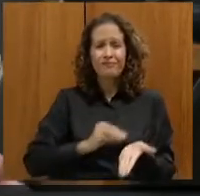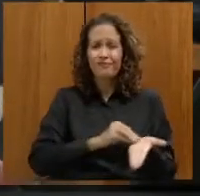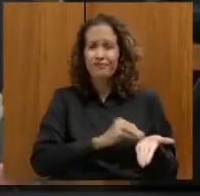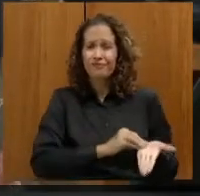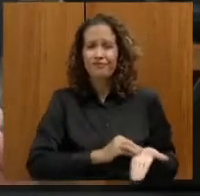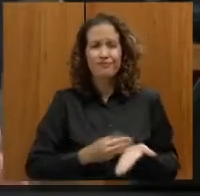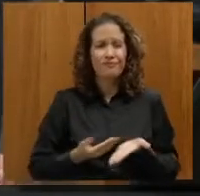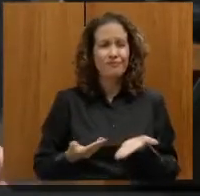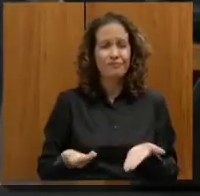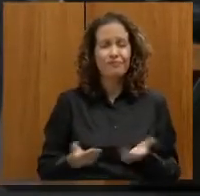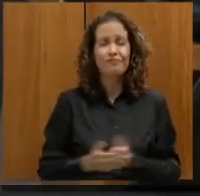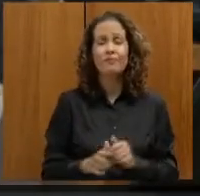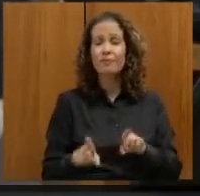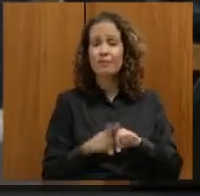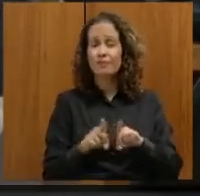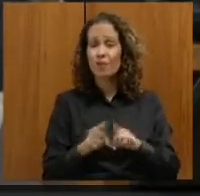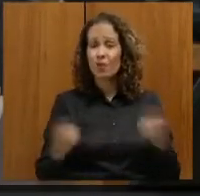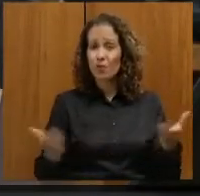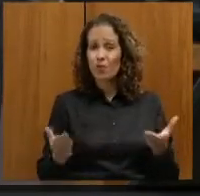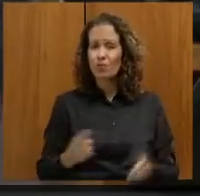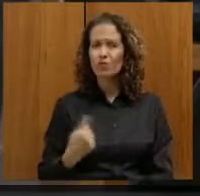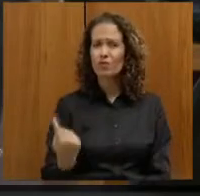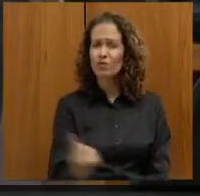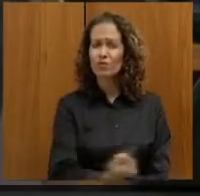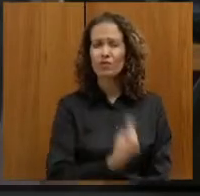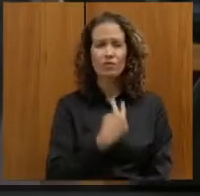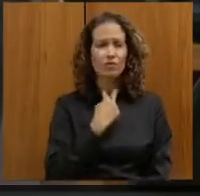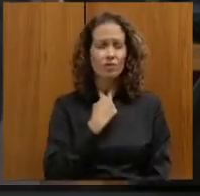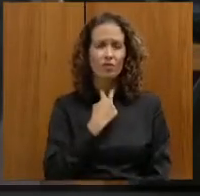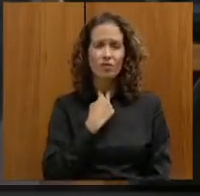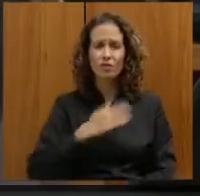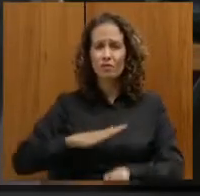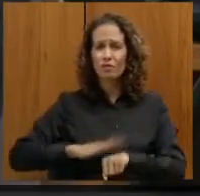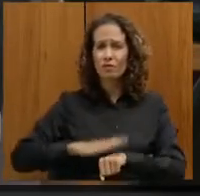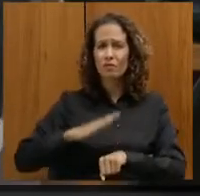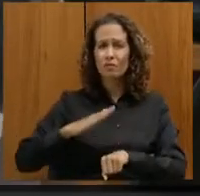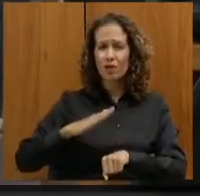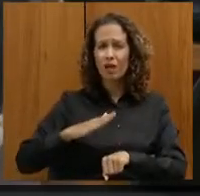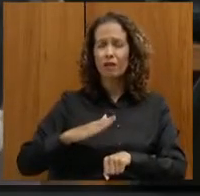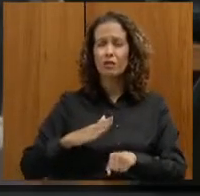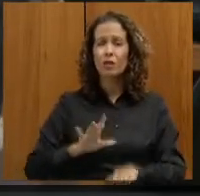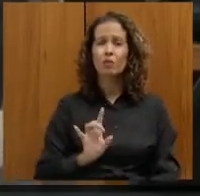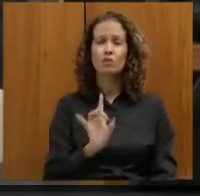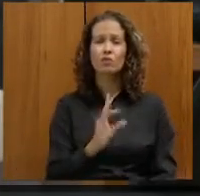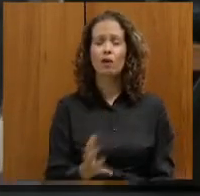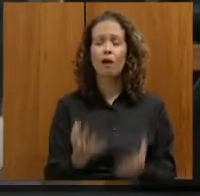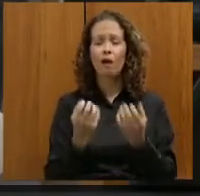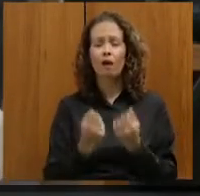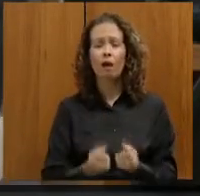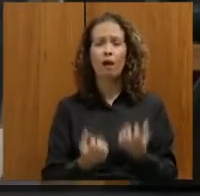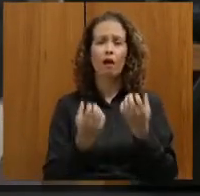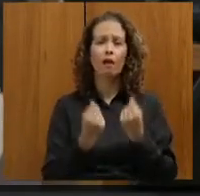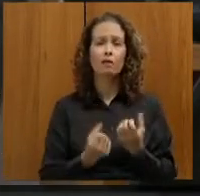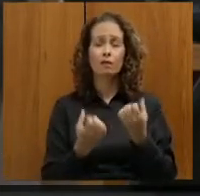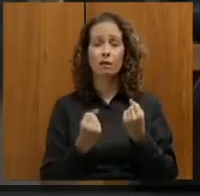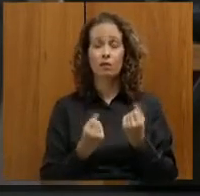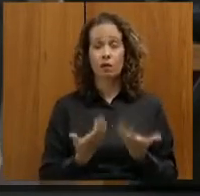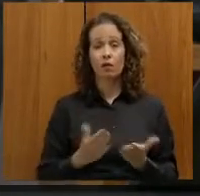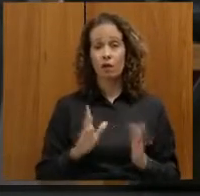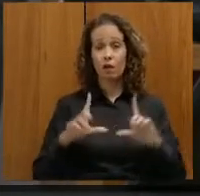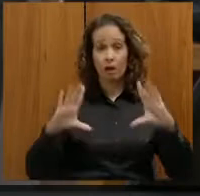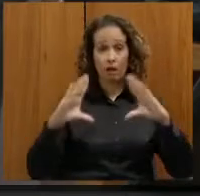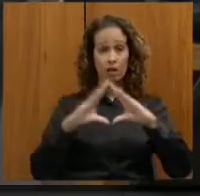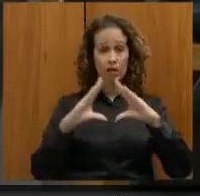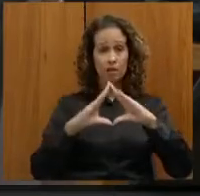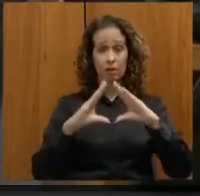casa e hoje nós não podemos mais ficar de joelho Assembleia teve algum período que ela